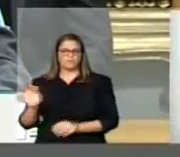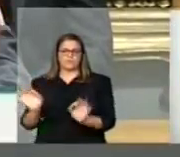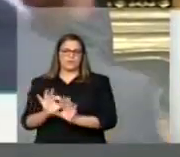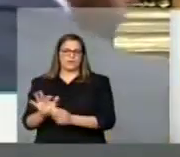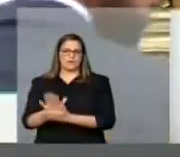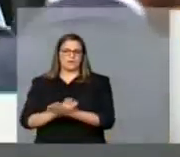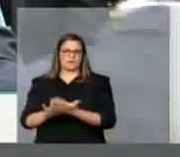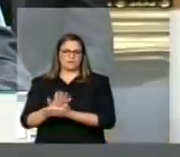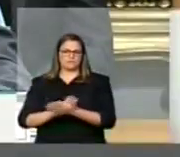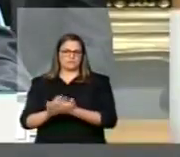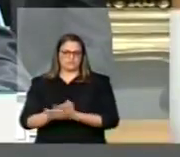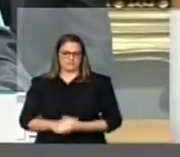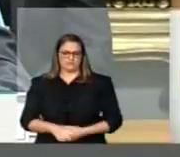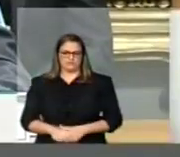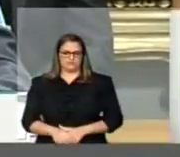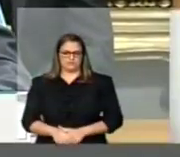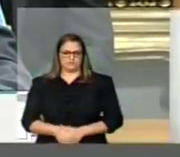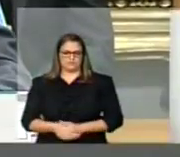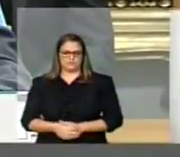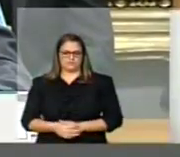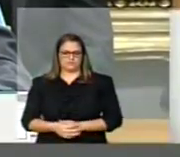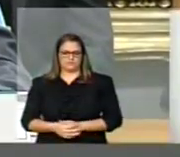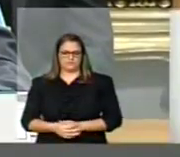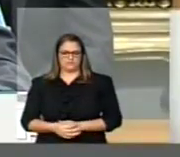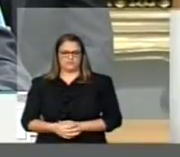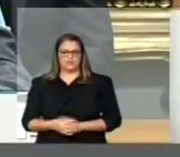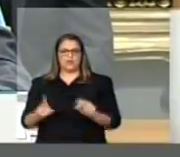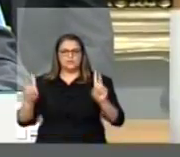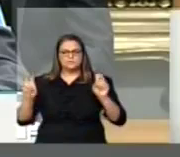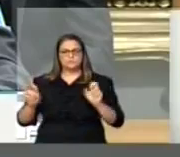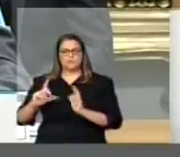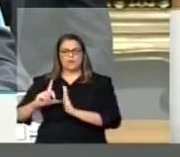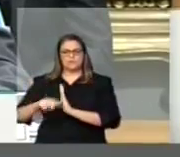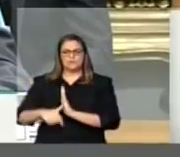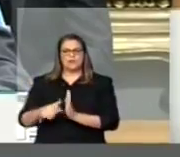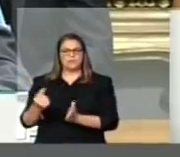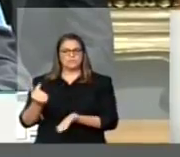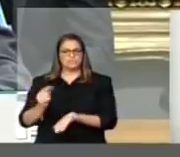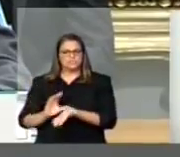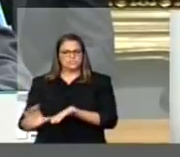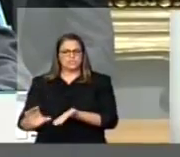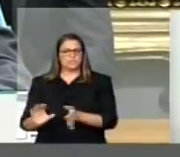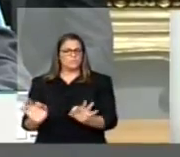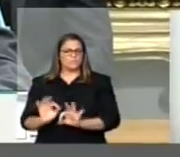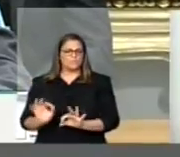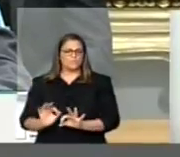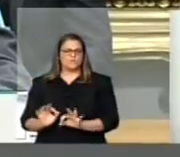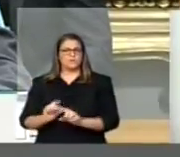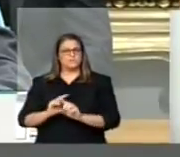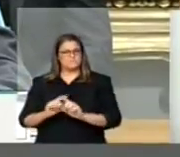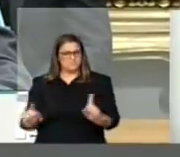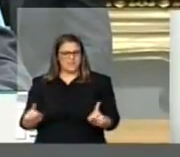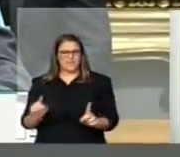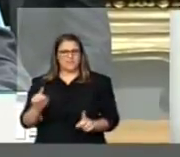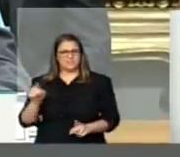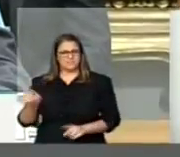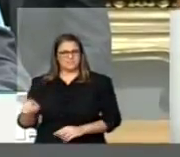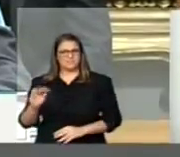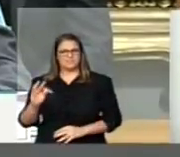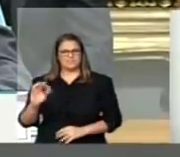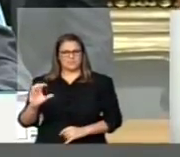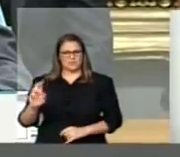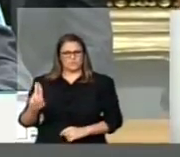sobre atraso sistemático do repasse de dinheiros aos bancos públicos. O fato de que o Tribunal de Contas da União